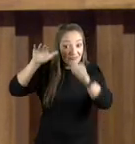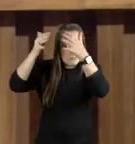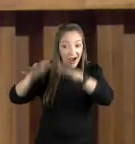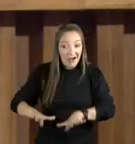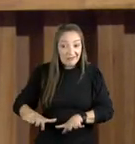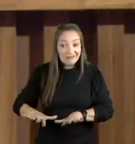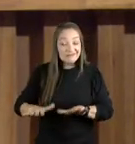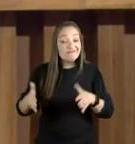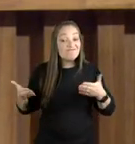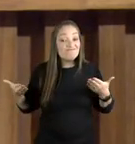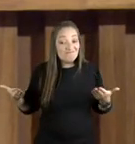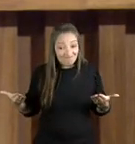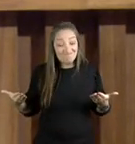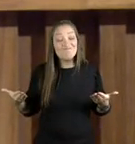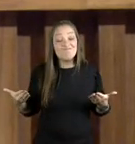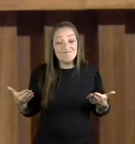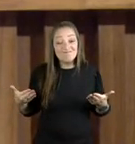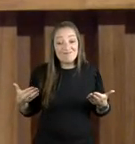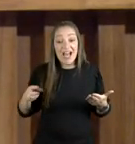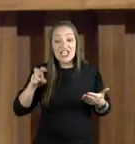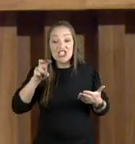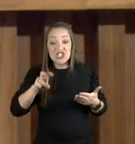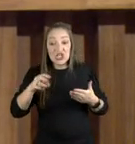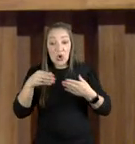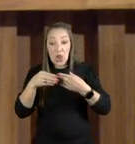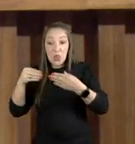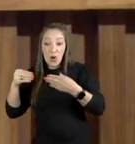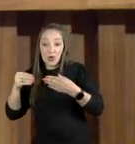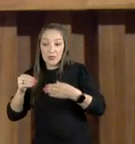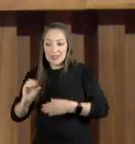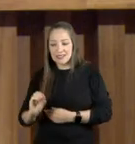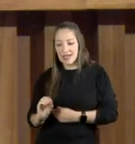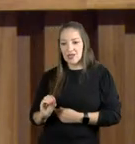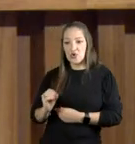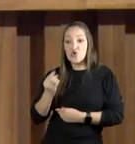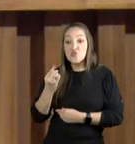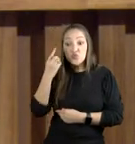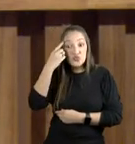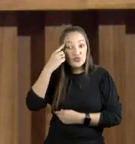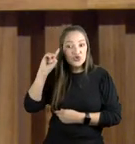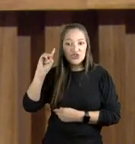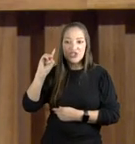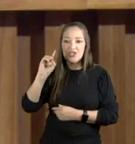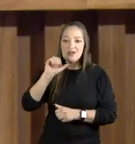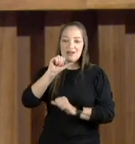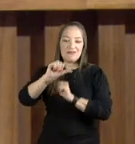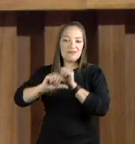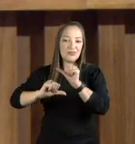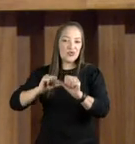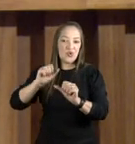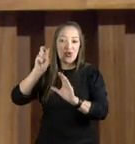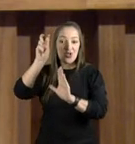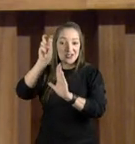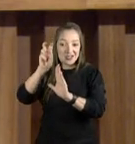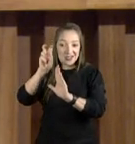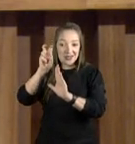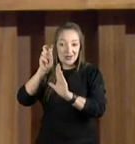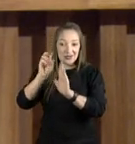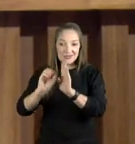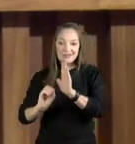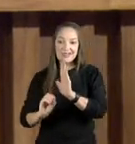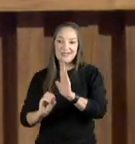lá, 5 dólares para zero num dia. Então, quem tinha dinheiro investido perdeu dinheiro.